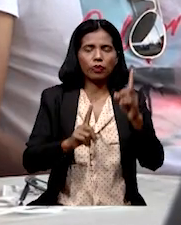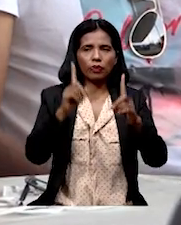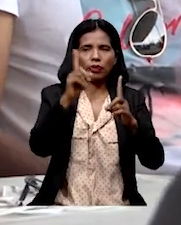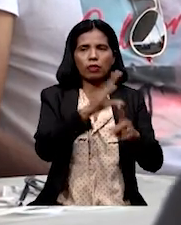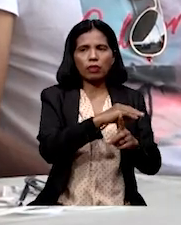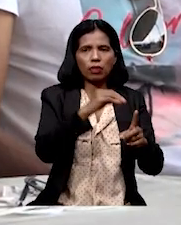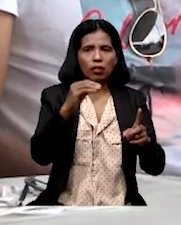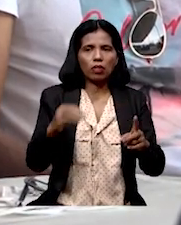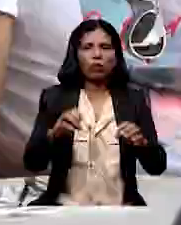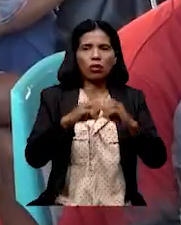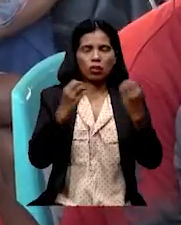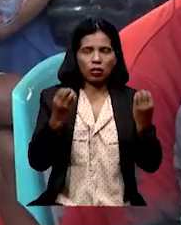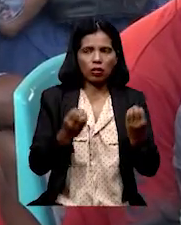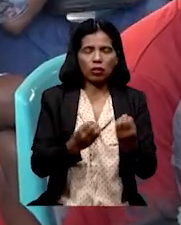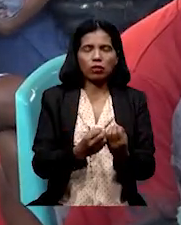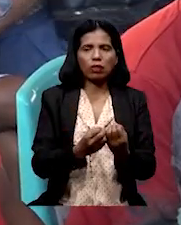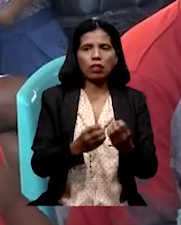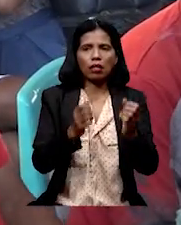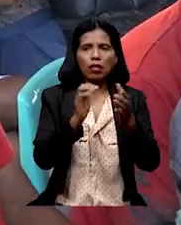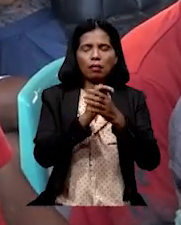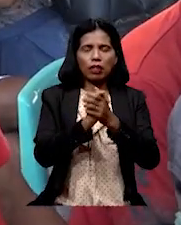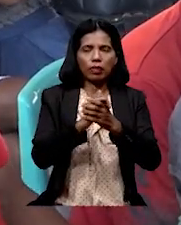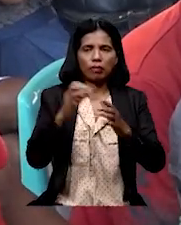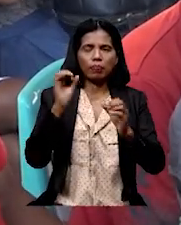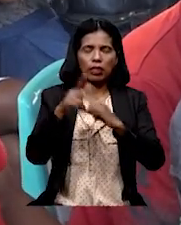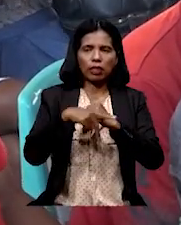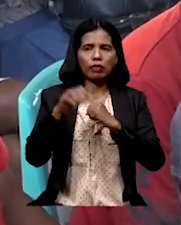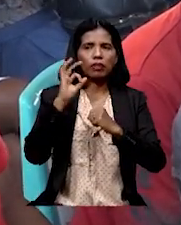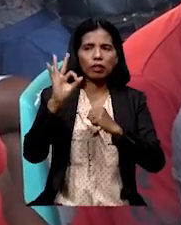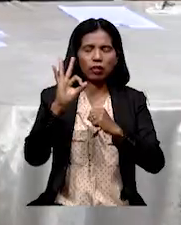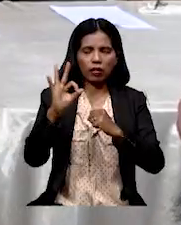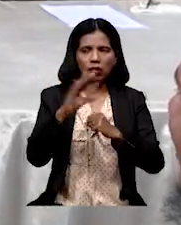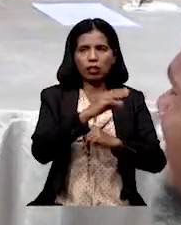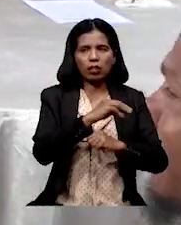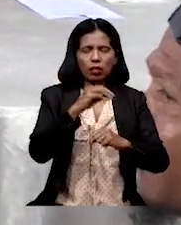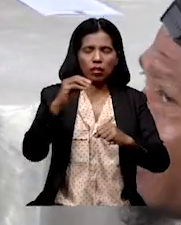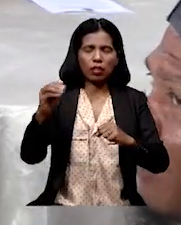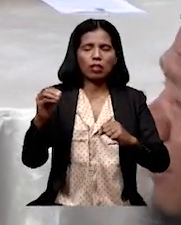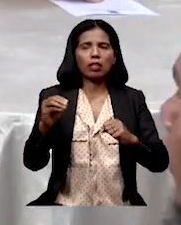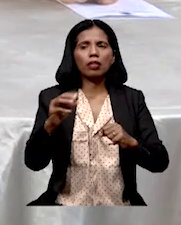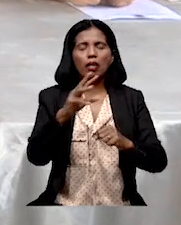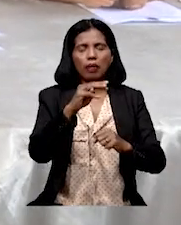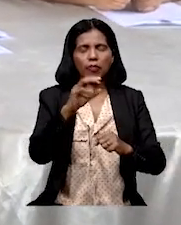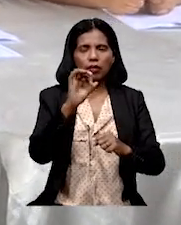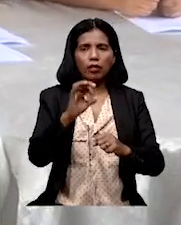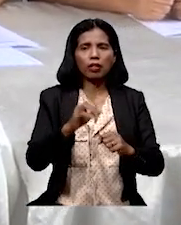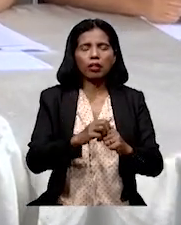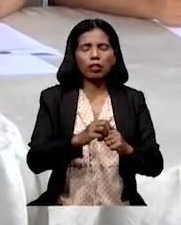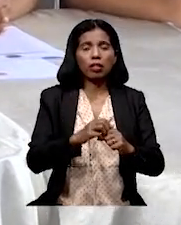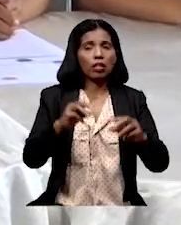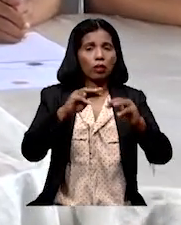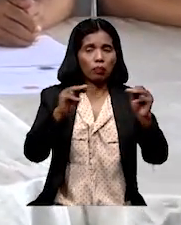lemorai, organisaun resistensia hametin Fretilin, movimento geraçaun continuador Fretilin, movimento juventude